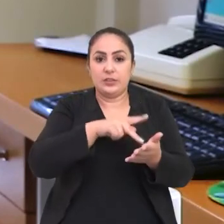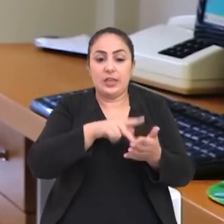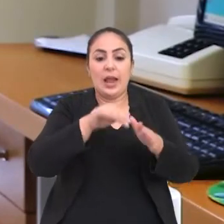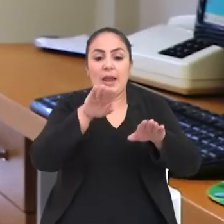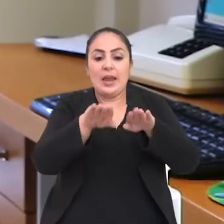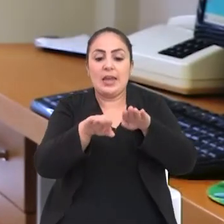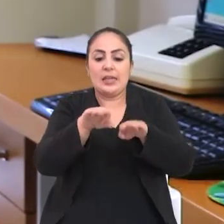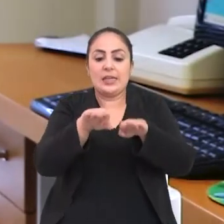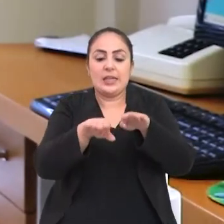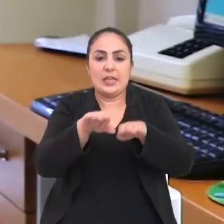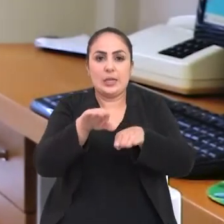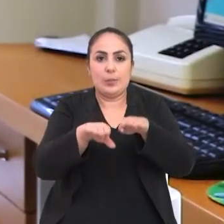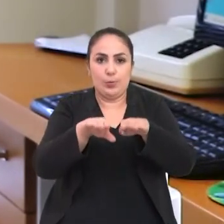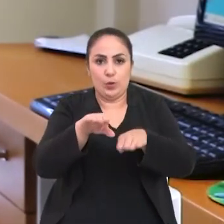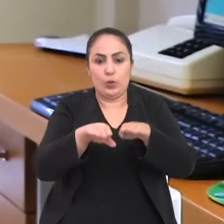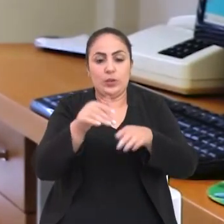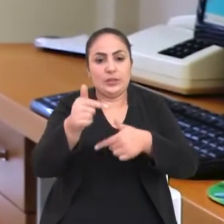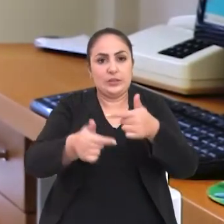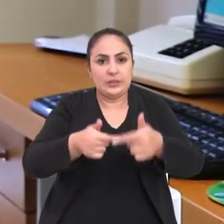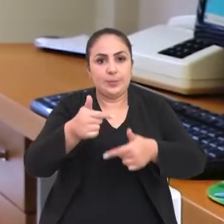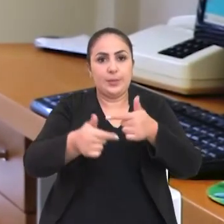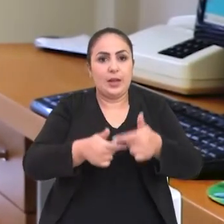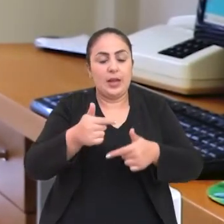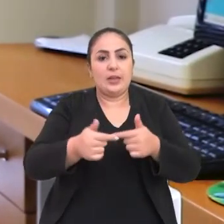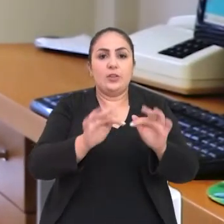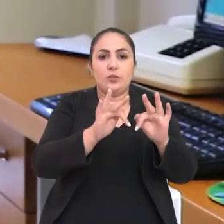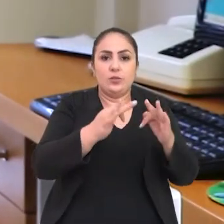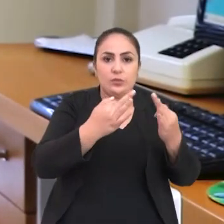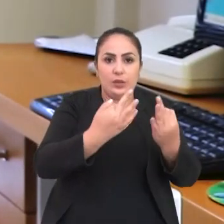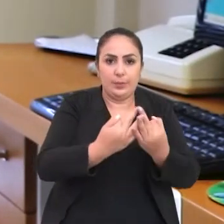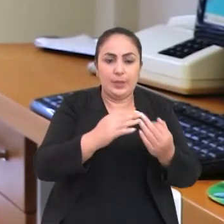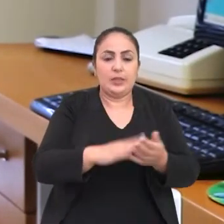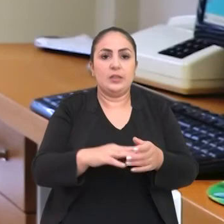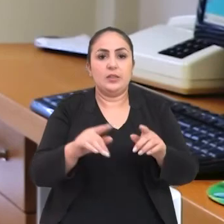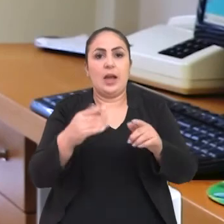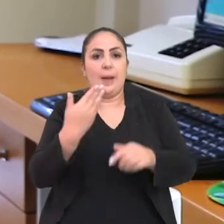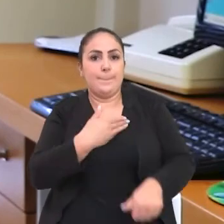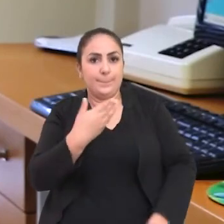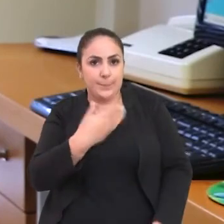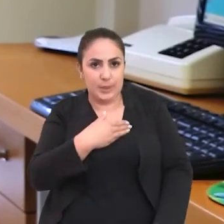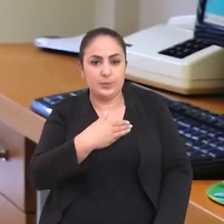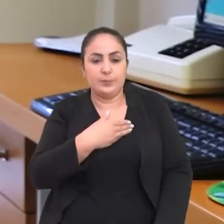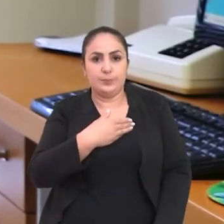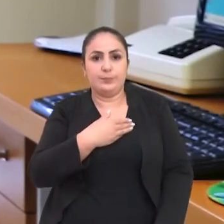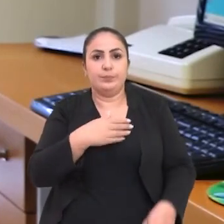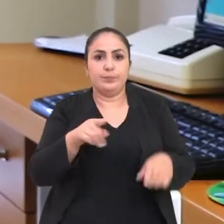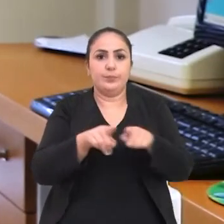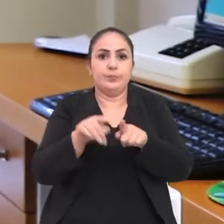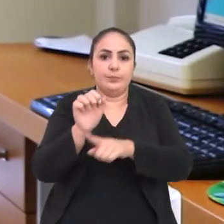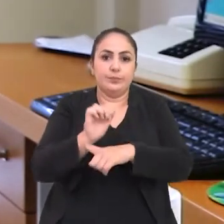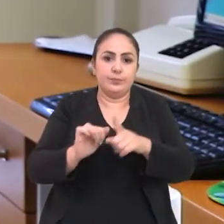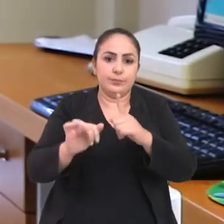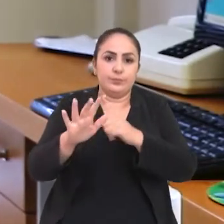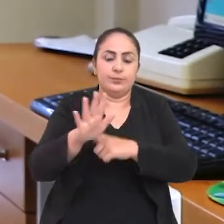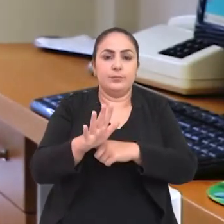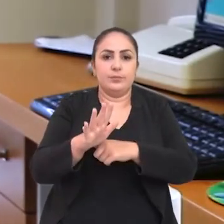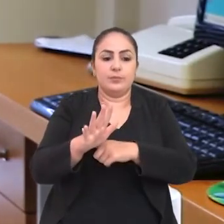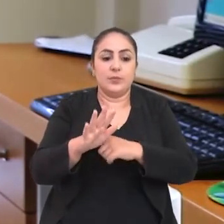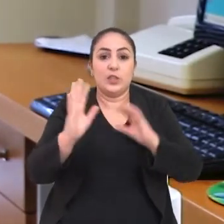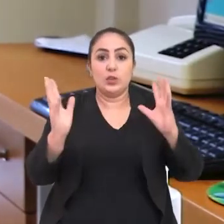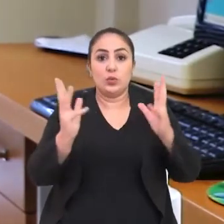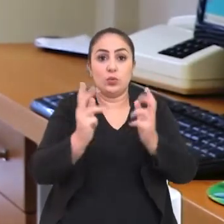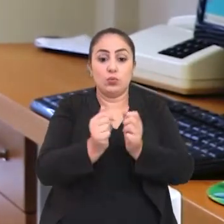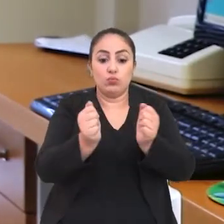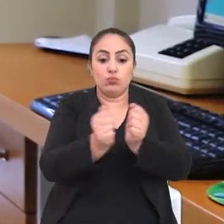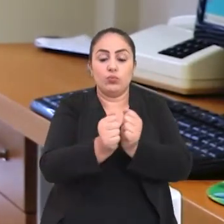busca, na realidade, é um equilíbrio entre o trabalho, entre a família, entre os amigos e entre a